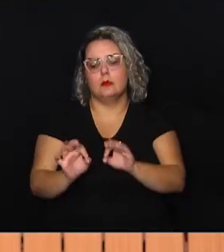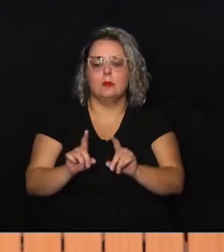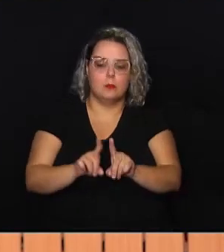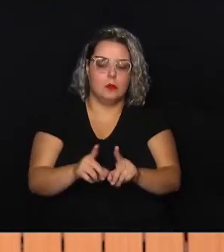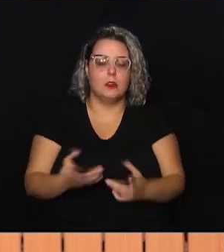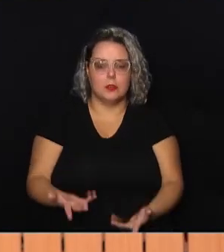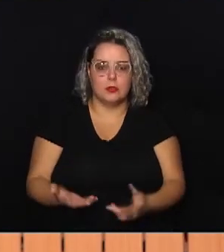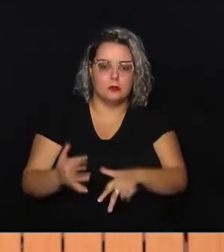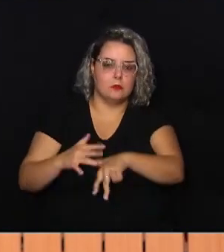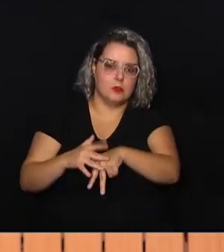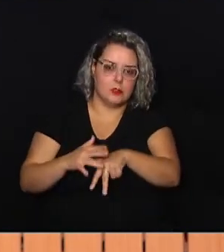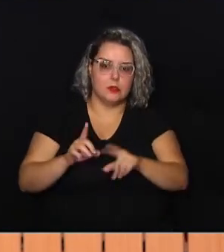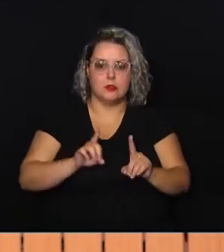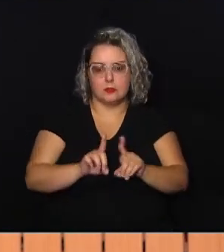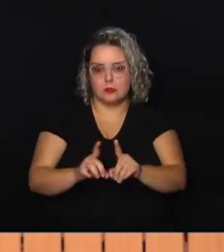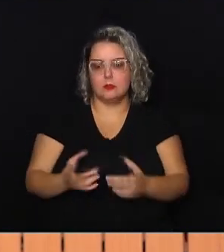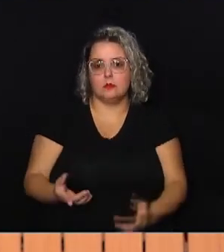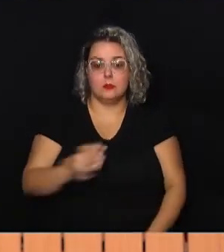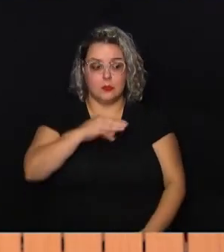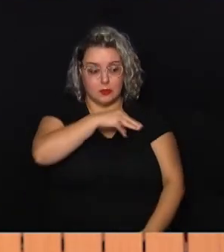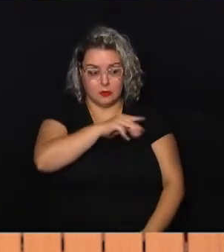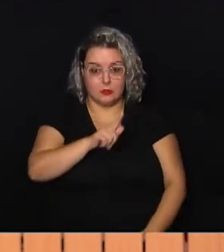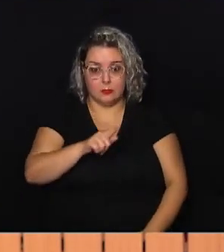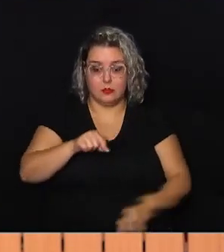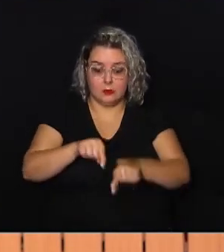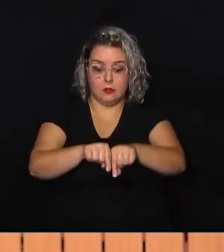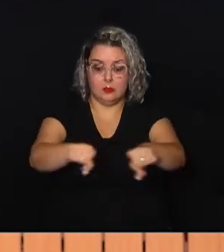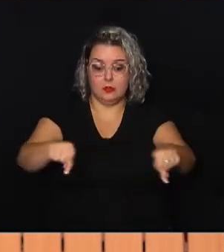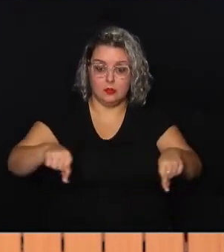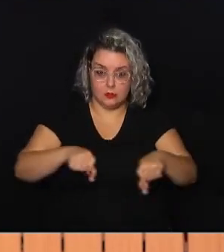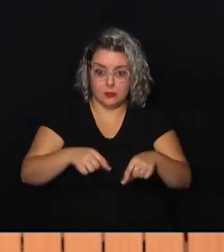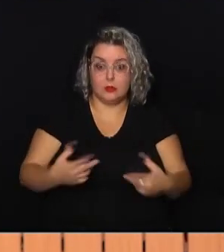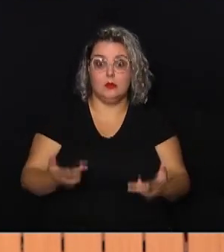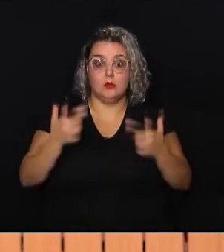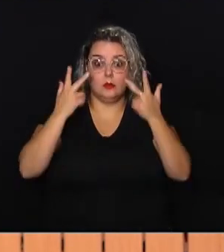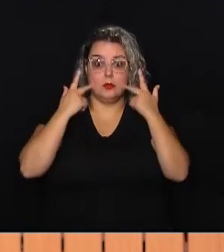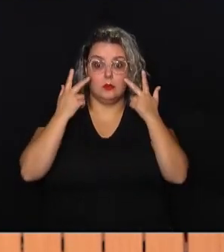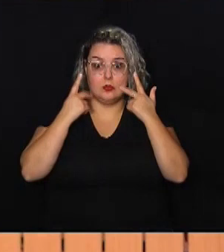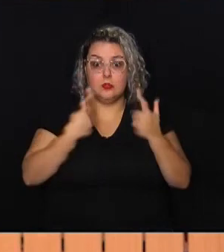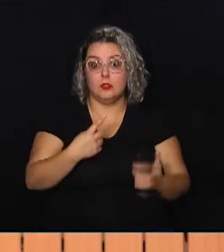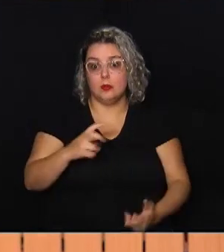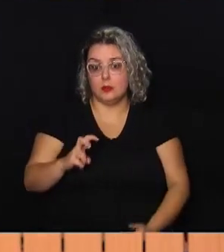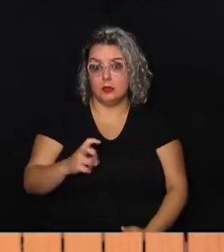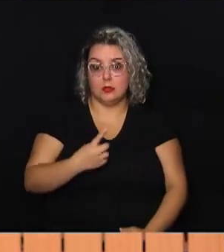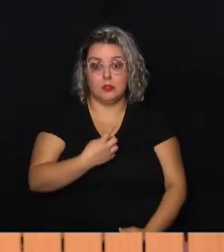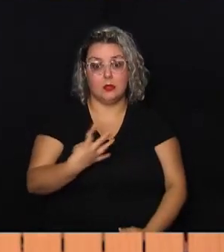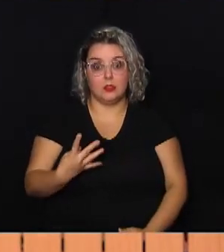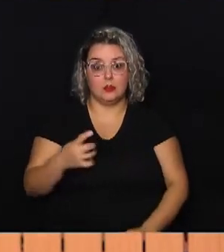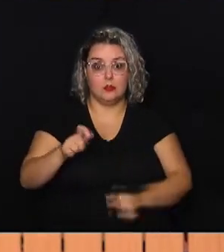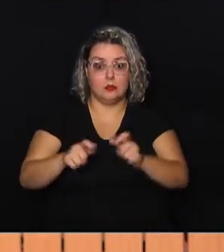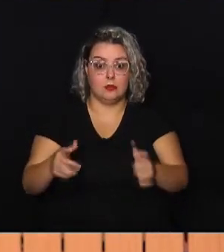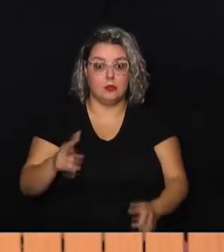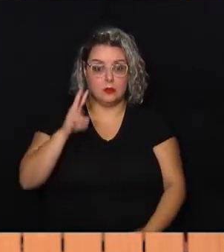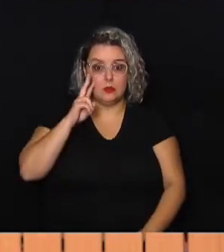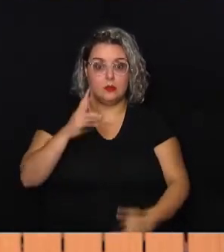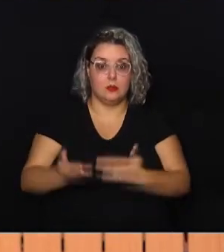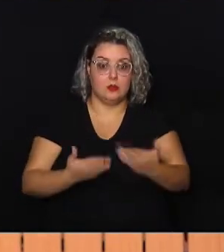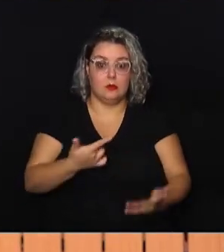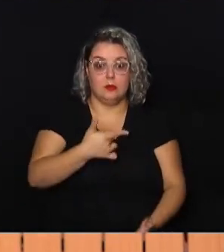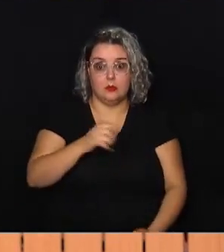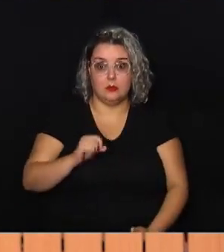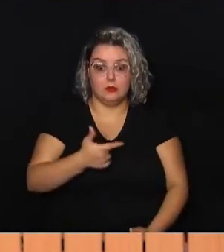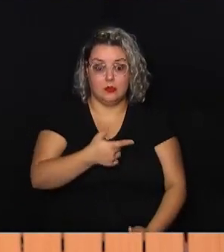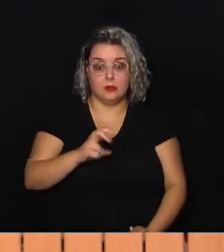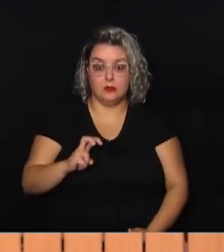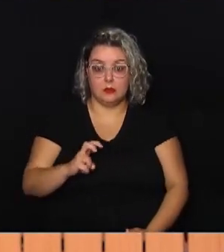Mas quando você vai ao Mário Gatti, você vê aquele salão, que normalmente deveria ter 15, 14 pessoas, a gente está tratando 20,